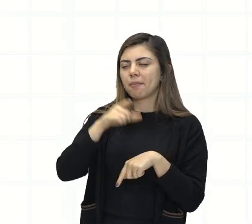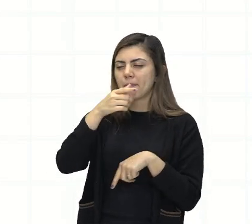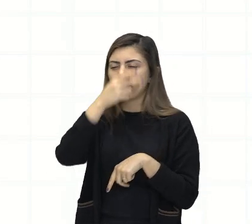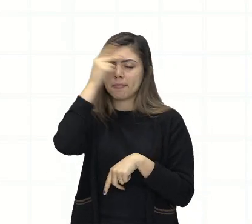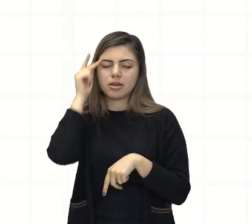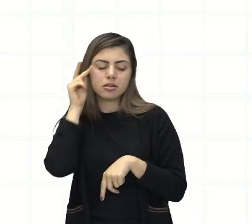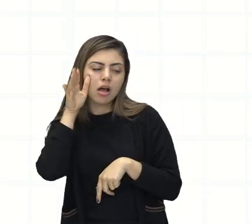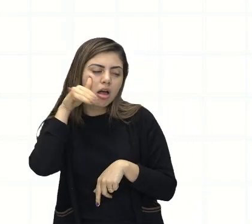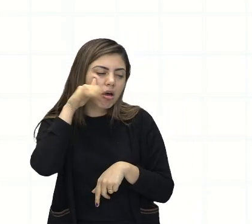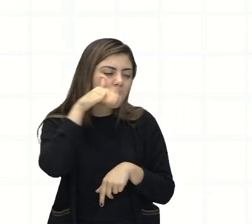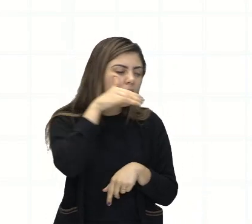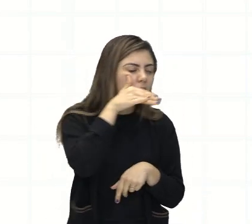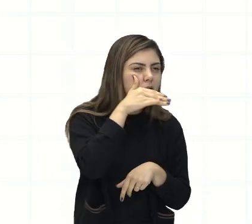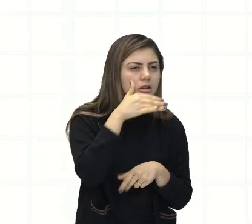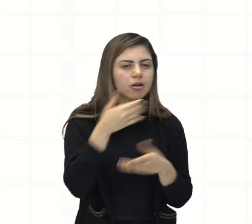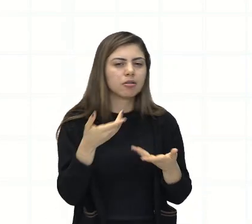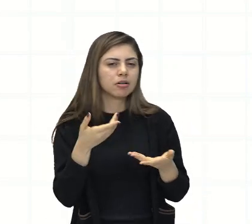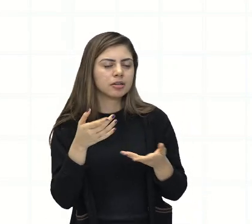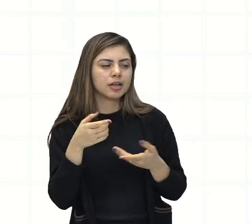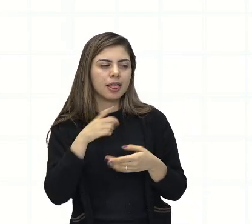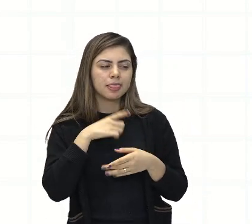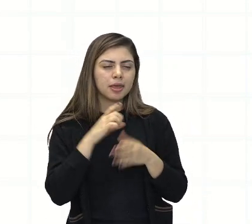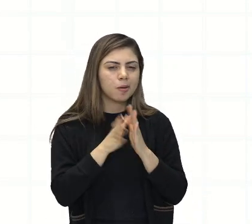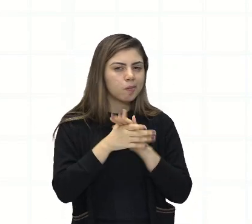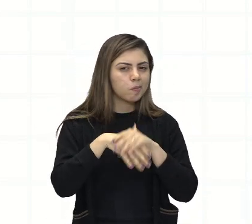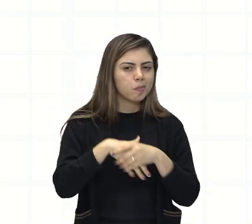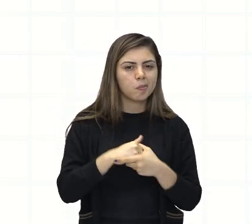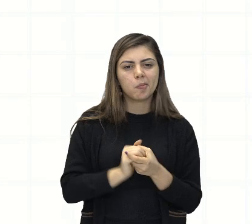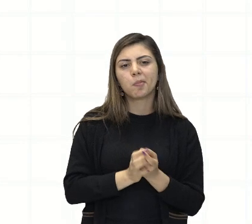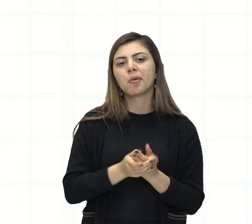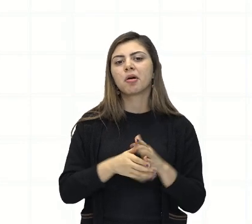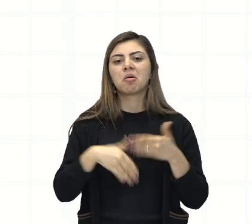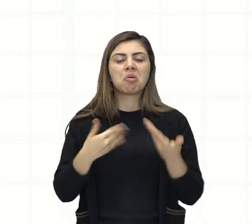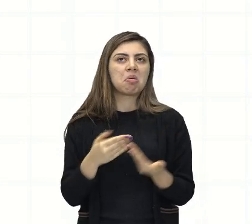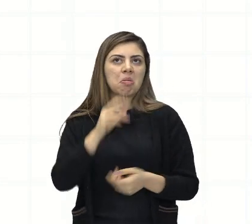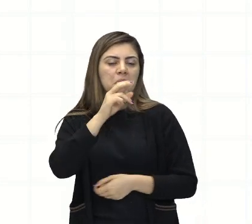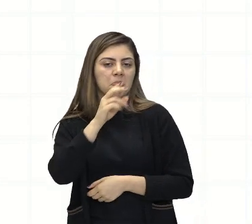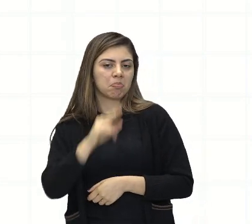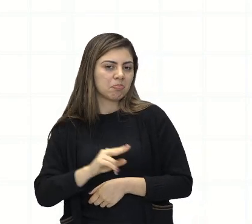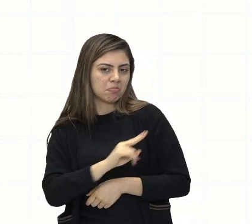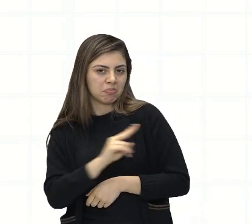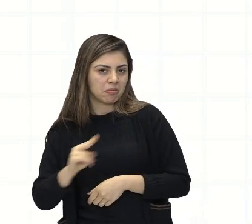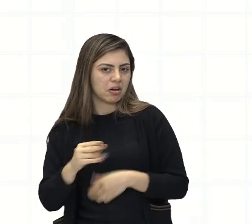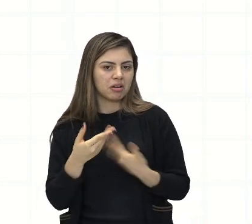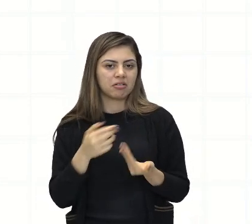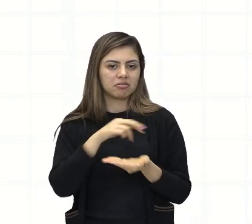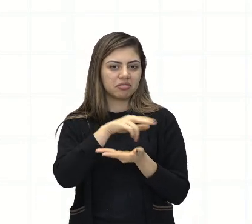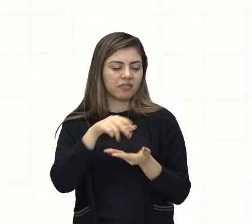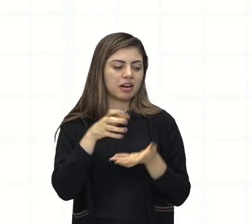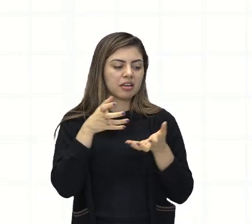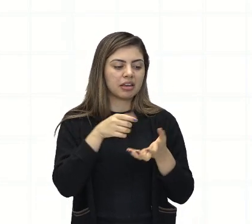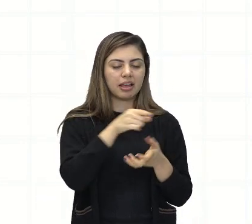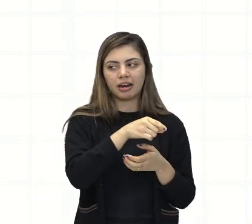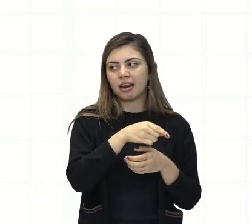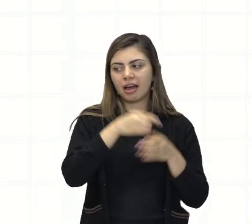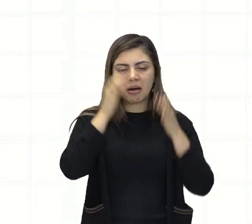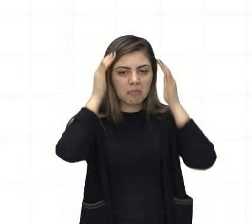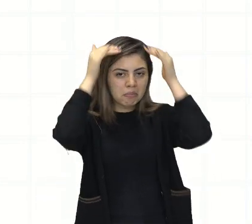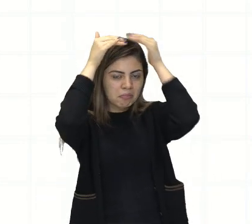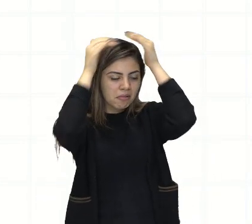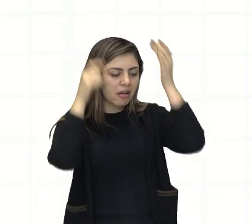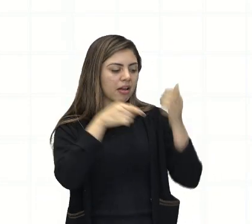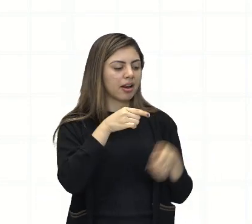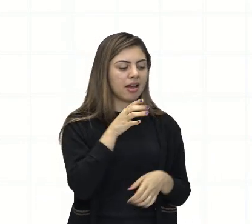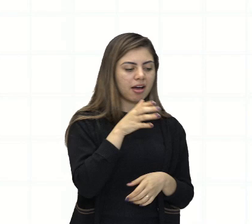maldosa, interesseira, com escândalos, ou os padres, o bispo, quisessem tomar conta da menina, levá-la para sério o